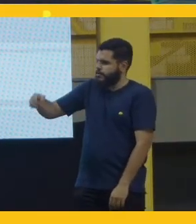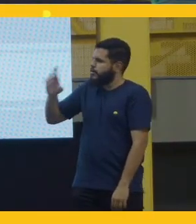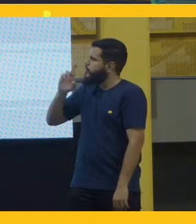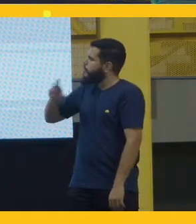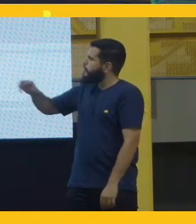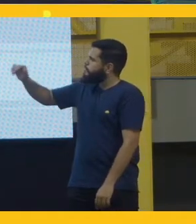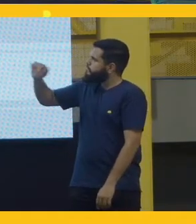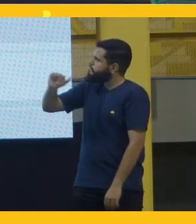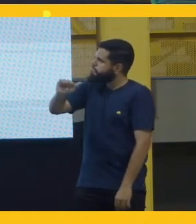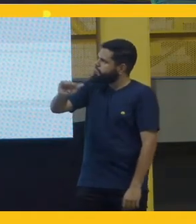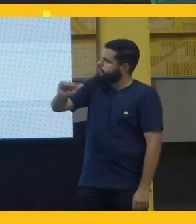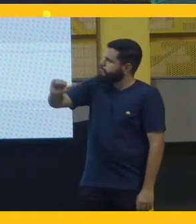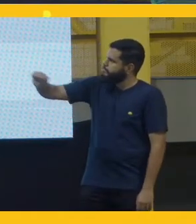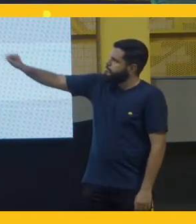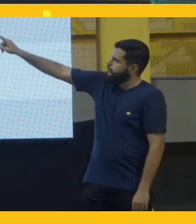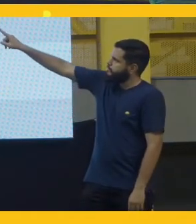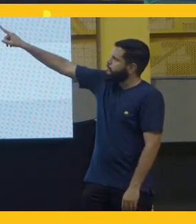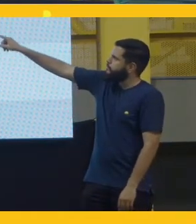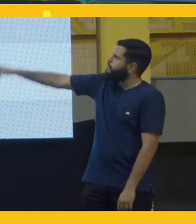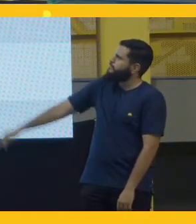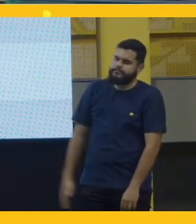A de avião.